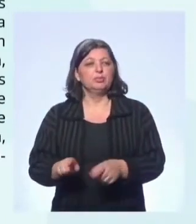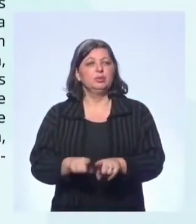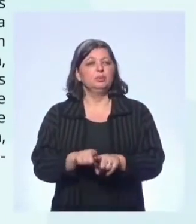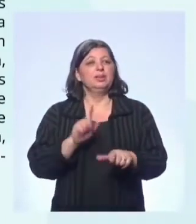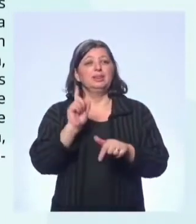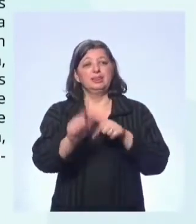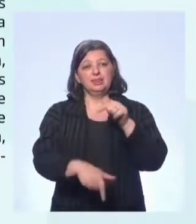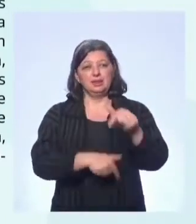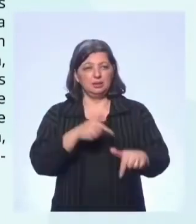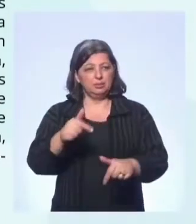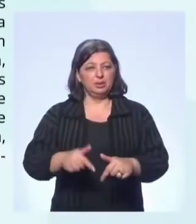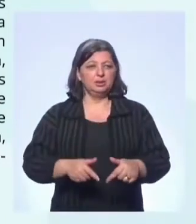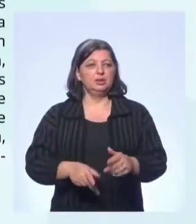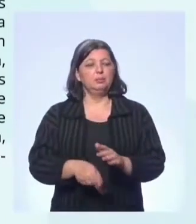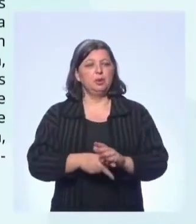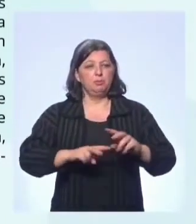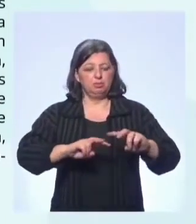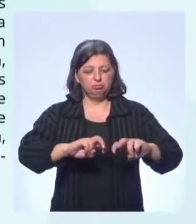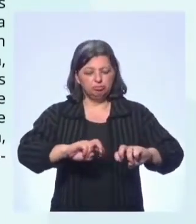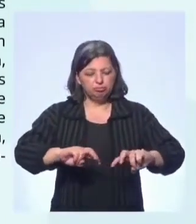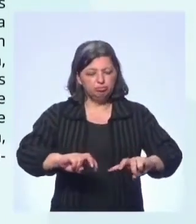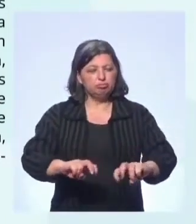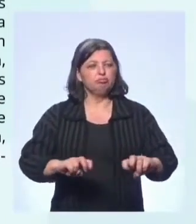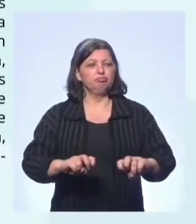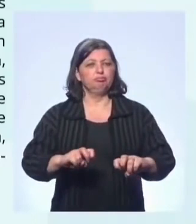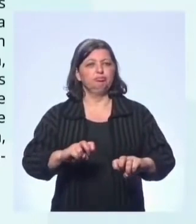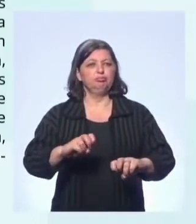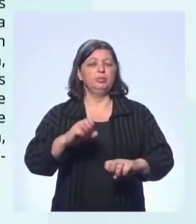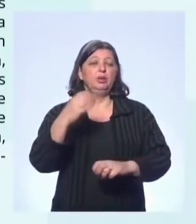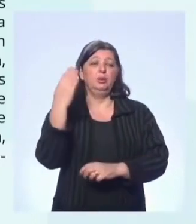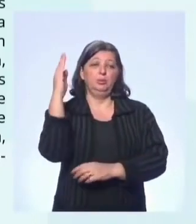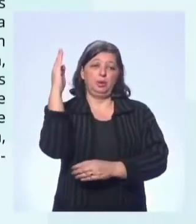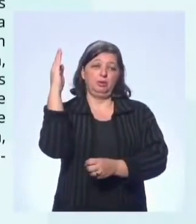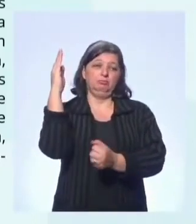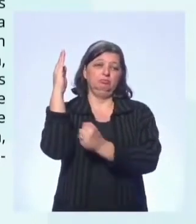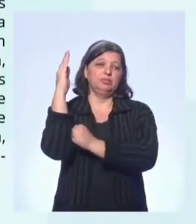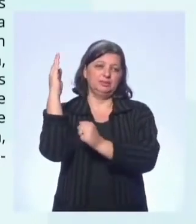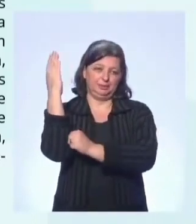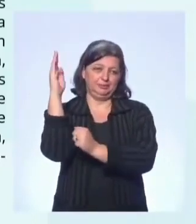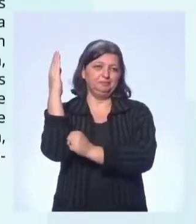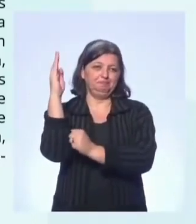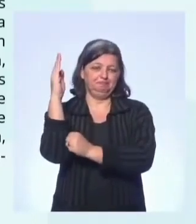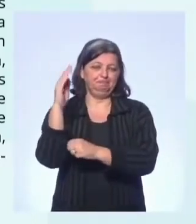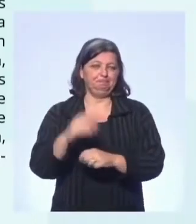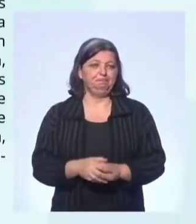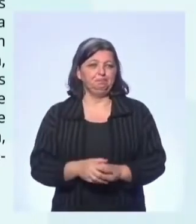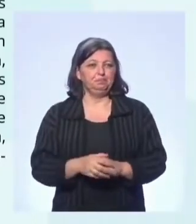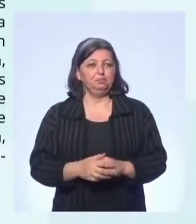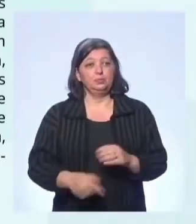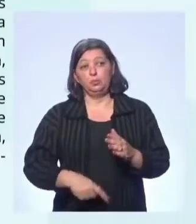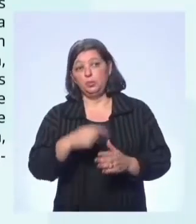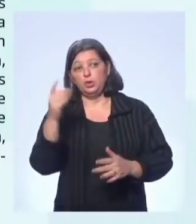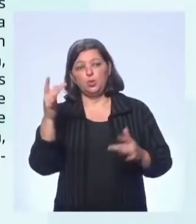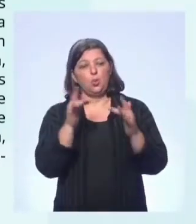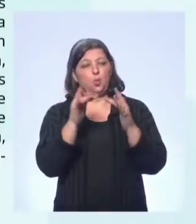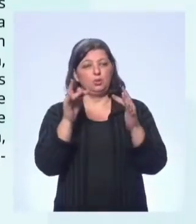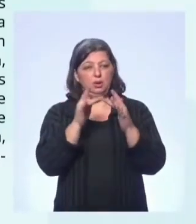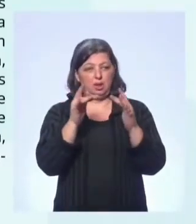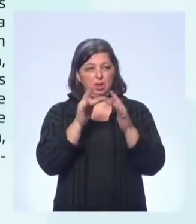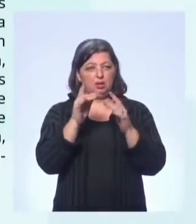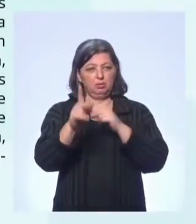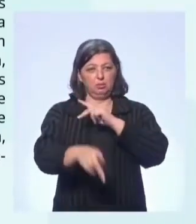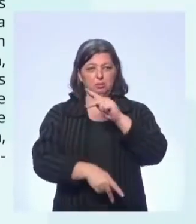da exploração do pau-brasil. Então, nos primeiros contatos entre os portugueses e os